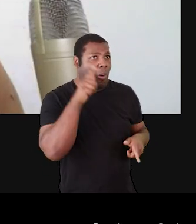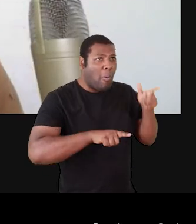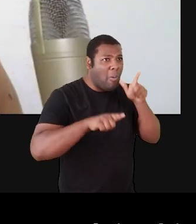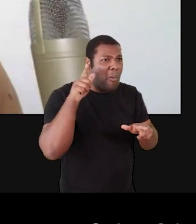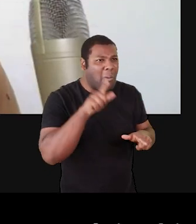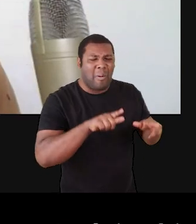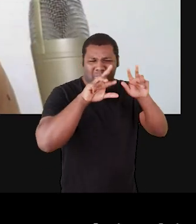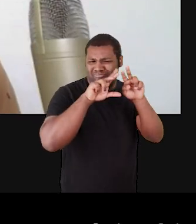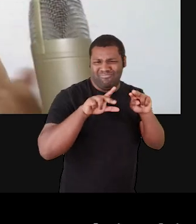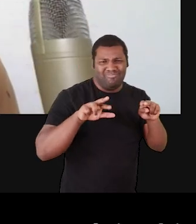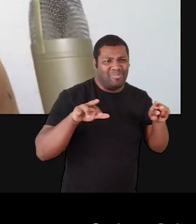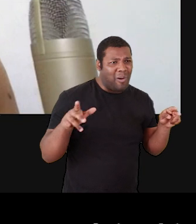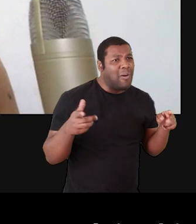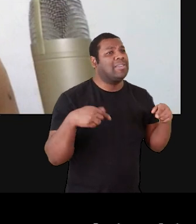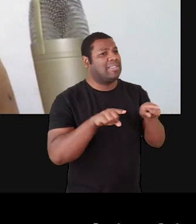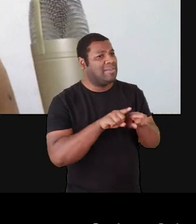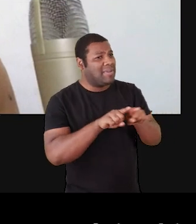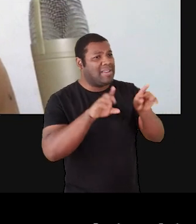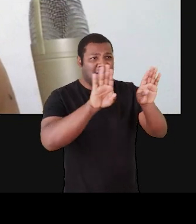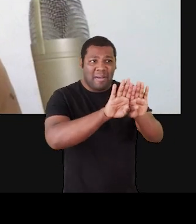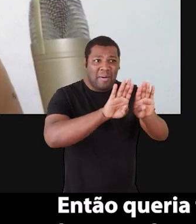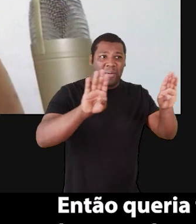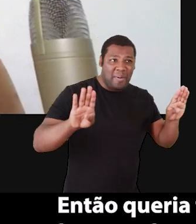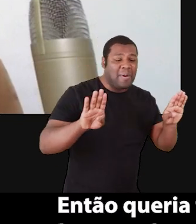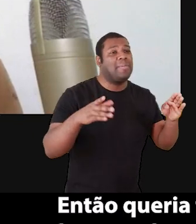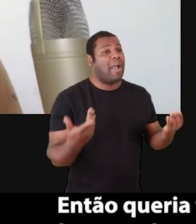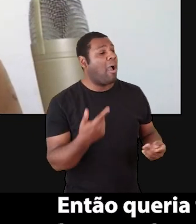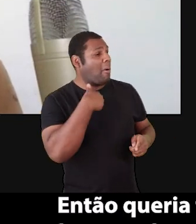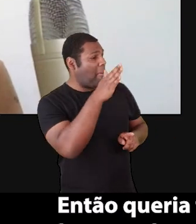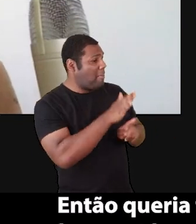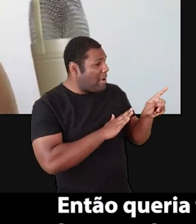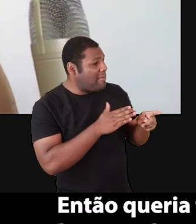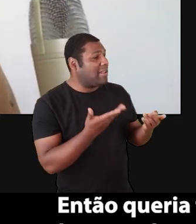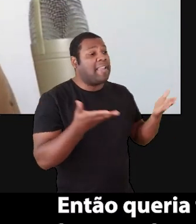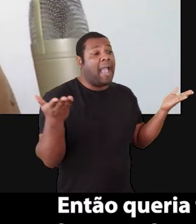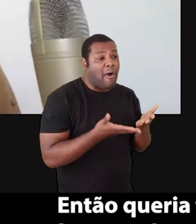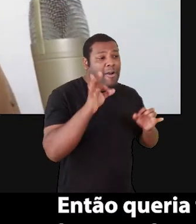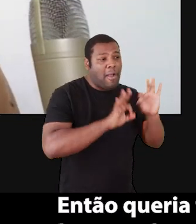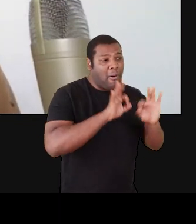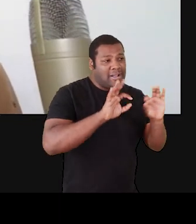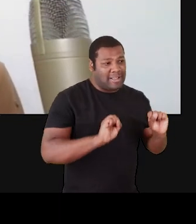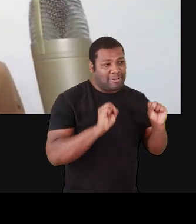que te abriu várias portas também. Então, eu queria te perguntar como é que tá sendo esse momento.